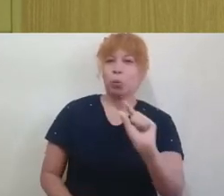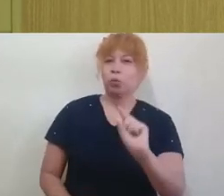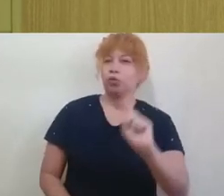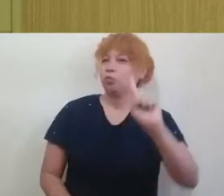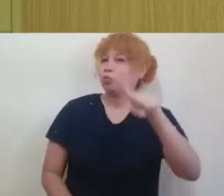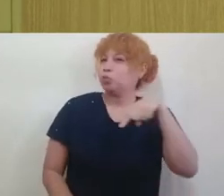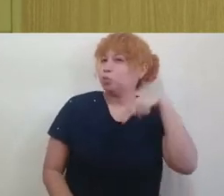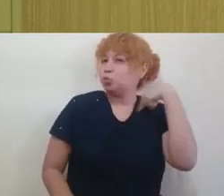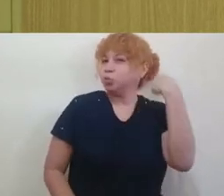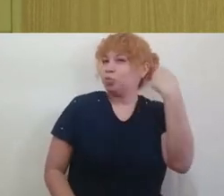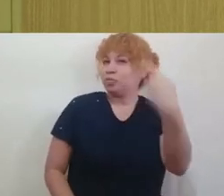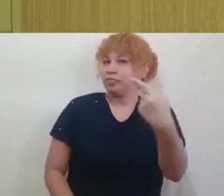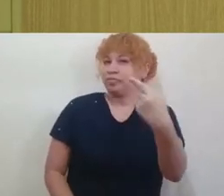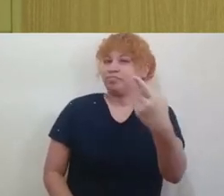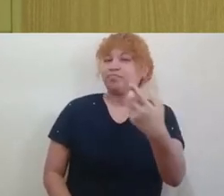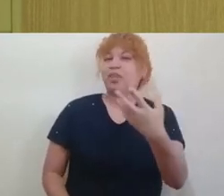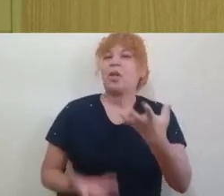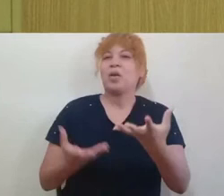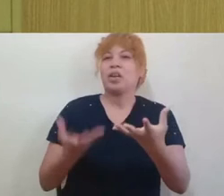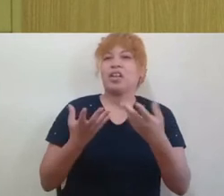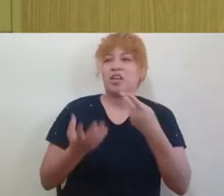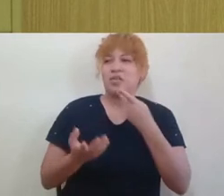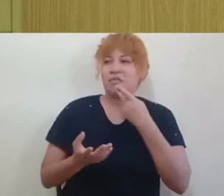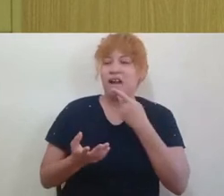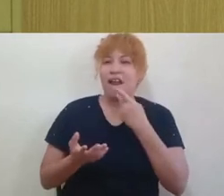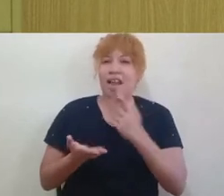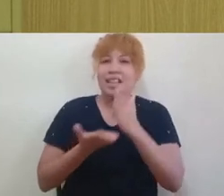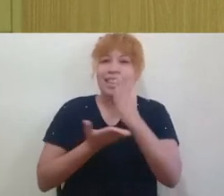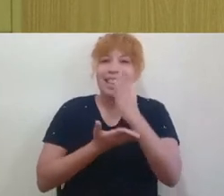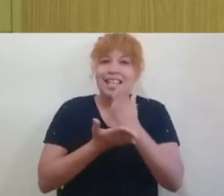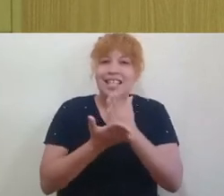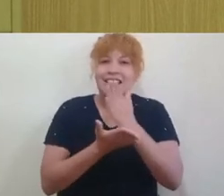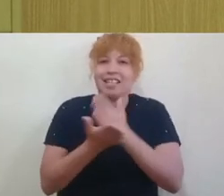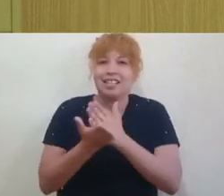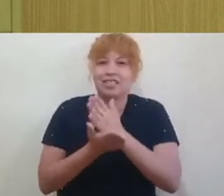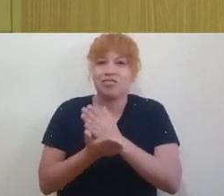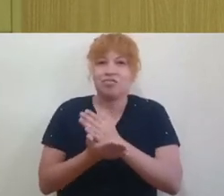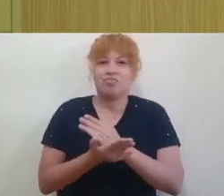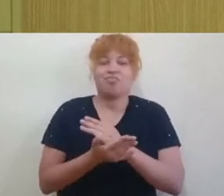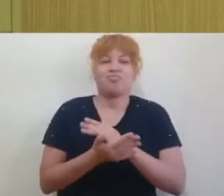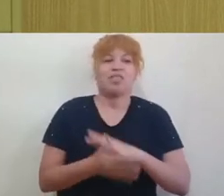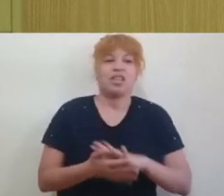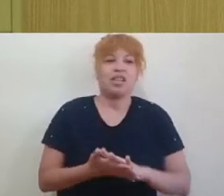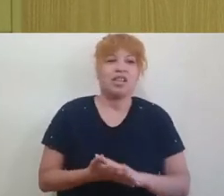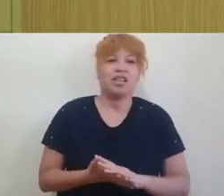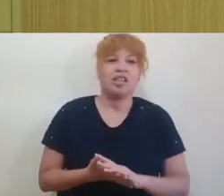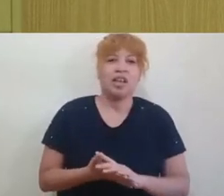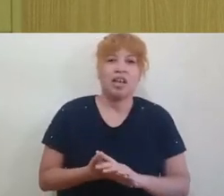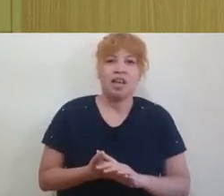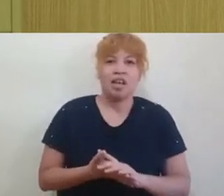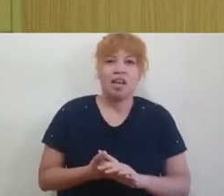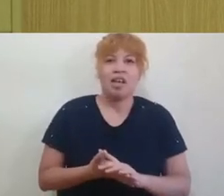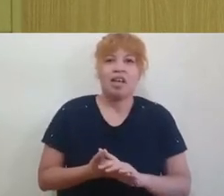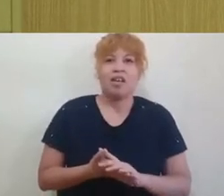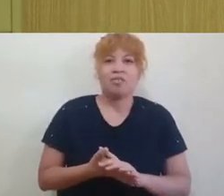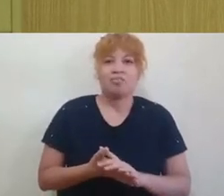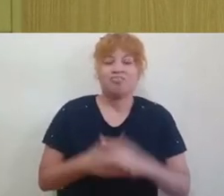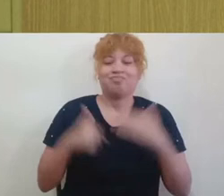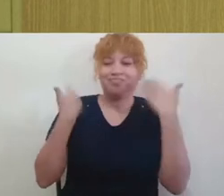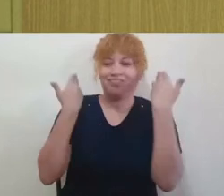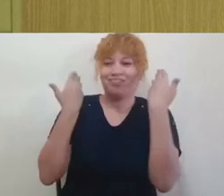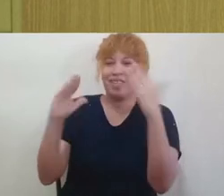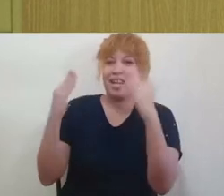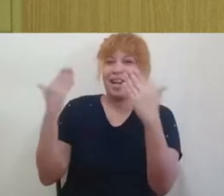que a gente passou nessa etapa. E vocês, por outro lado, esperam